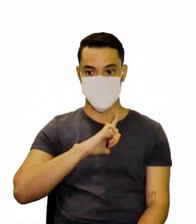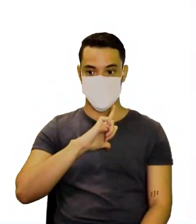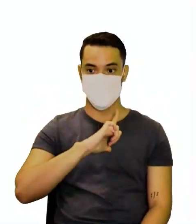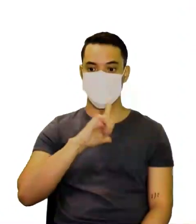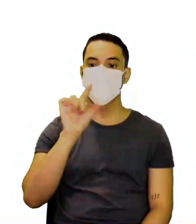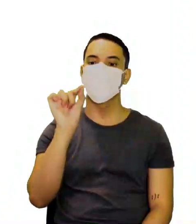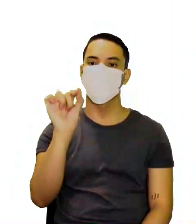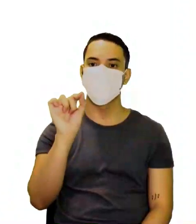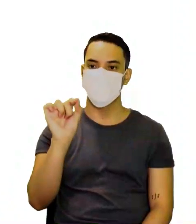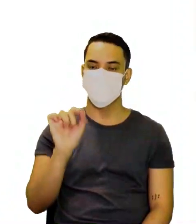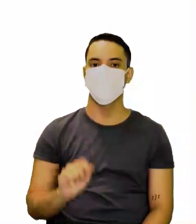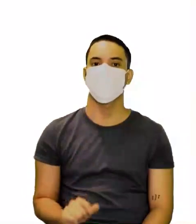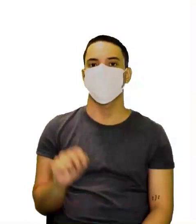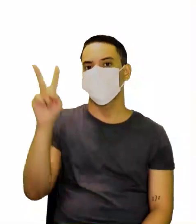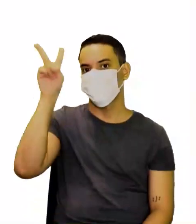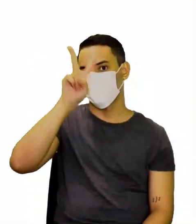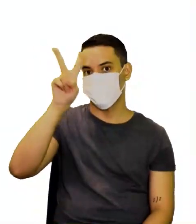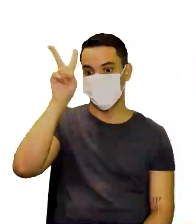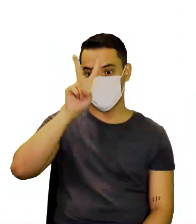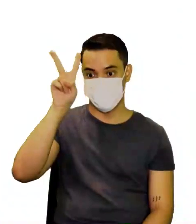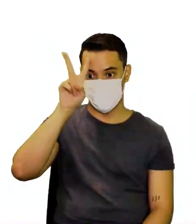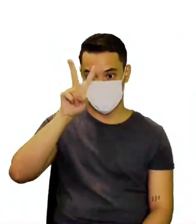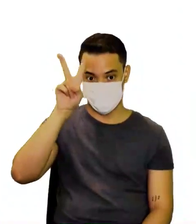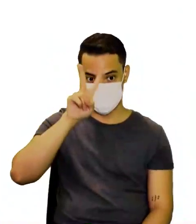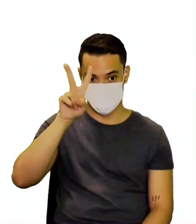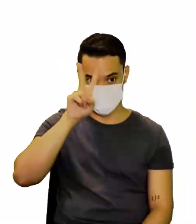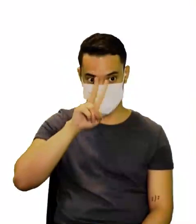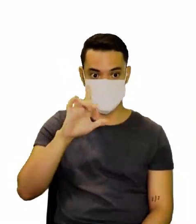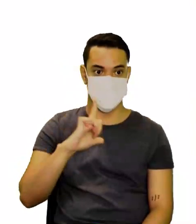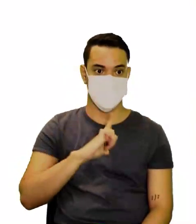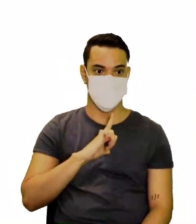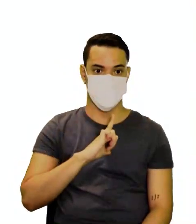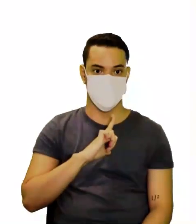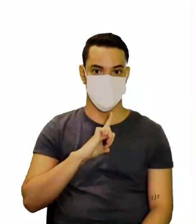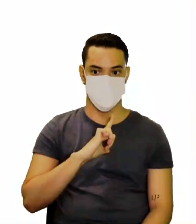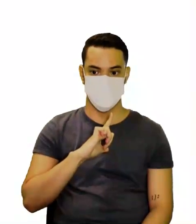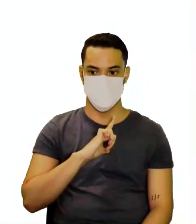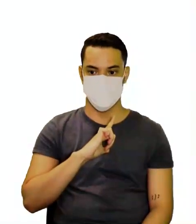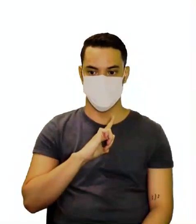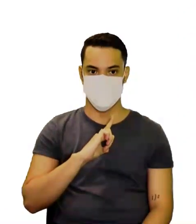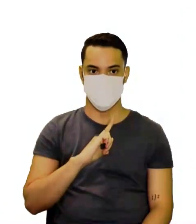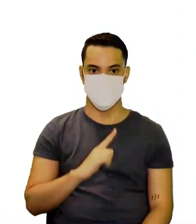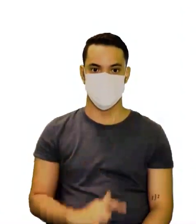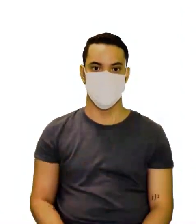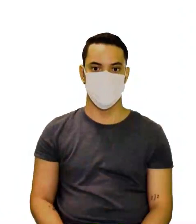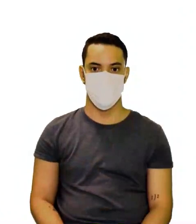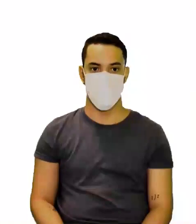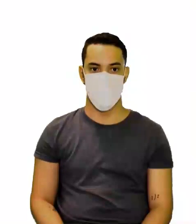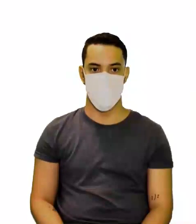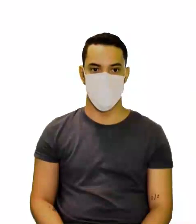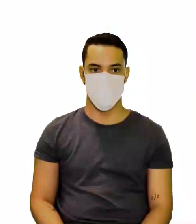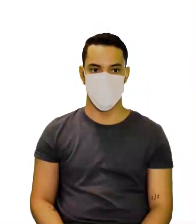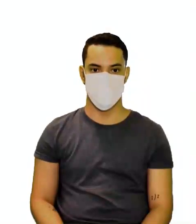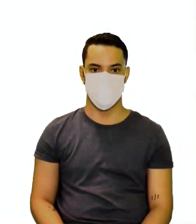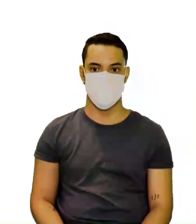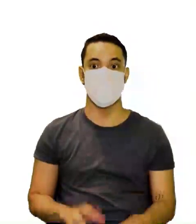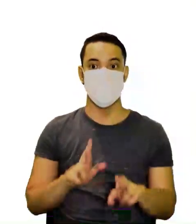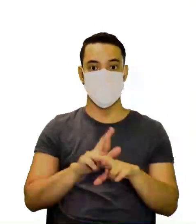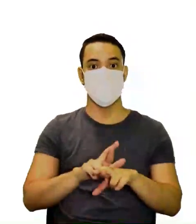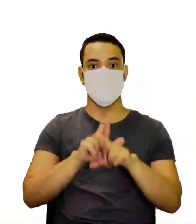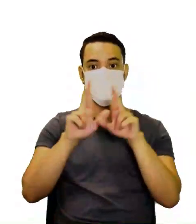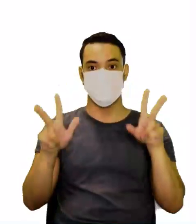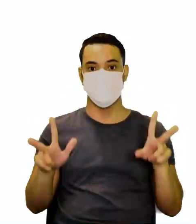que lembrar que eu tenho aqui, olha só, eu vou ter estabelecido aqui, pessoal, a